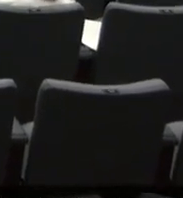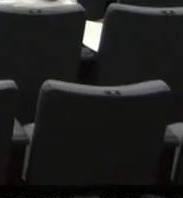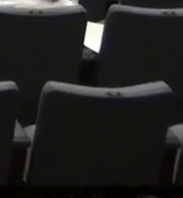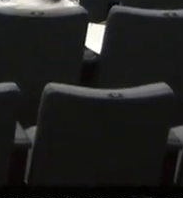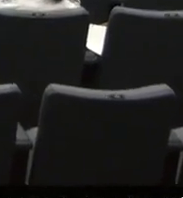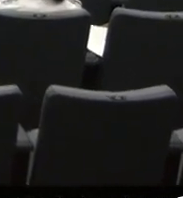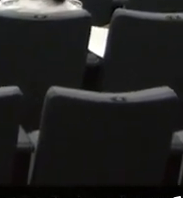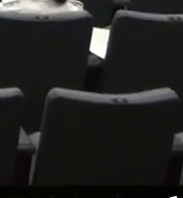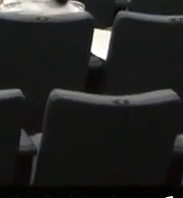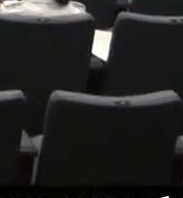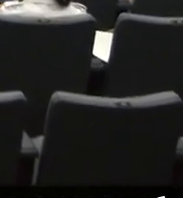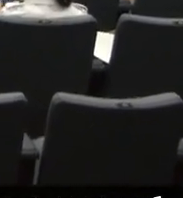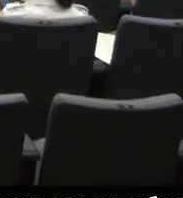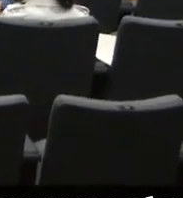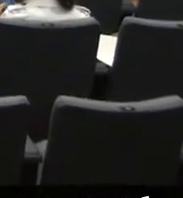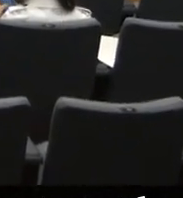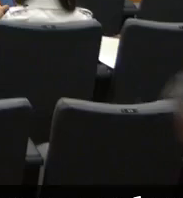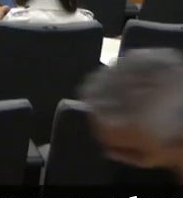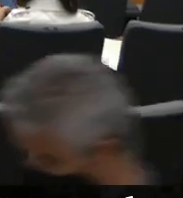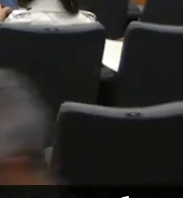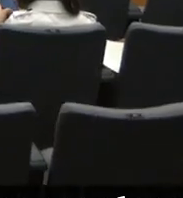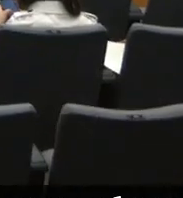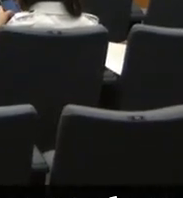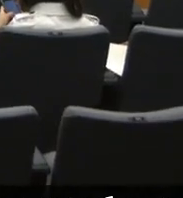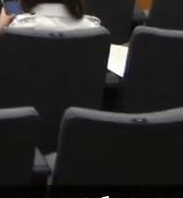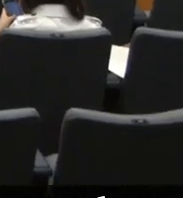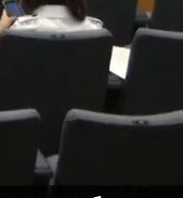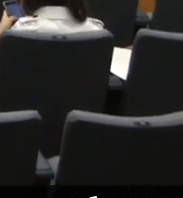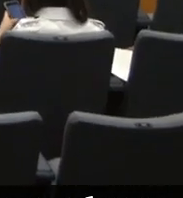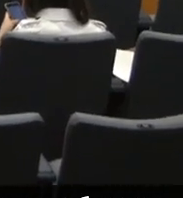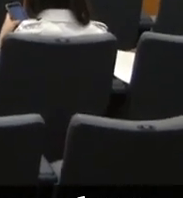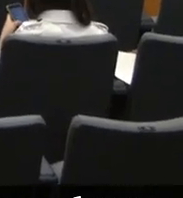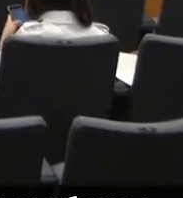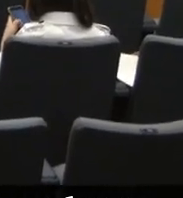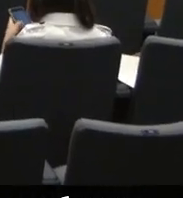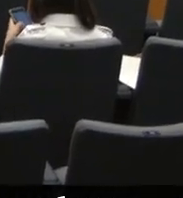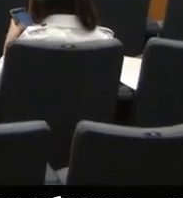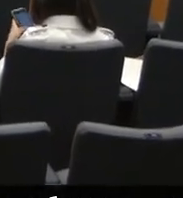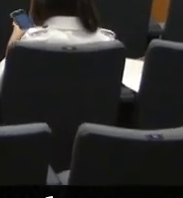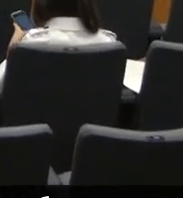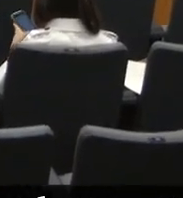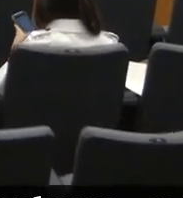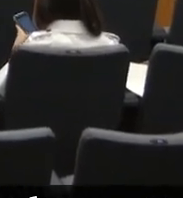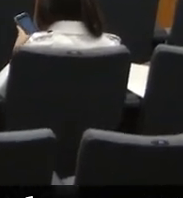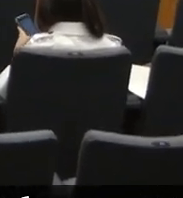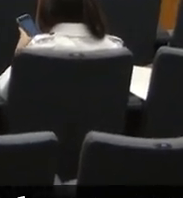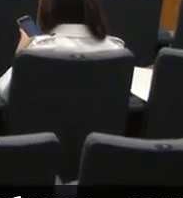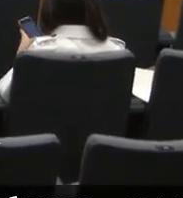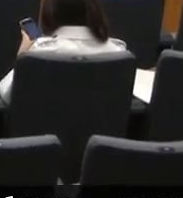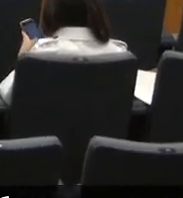informações sobre a gestão de suas respectivas áreas nesta edição o Assembleia fiscaliza